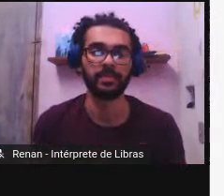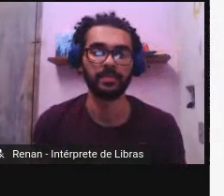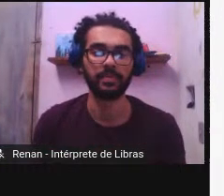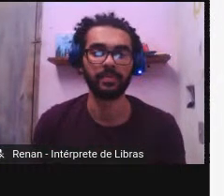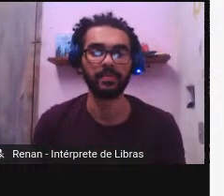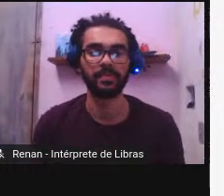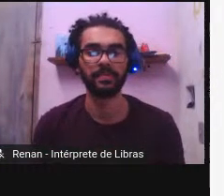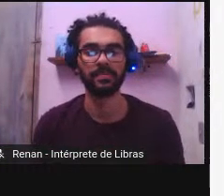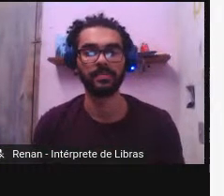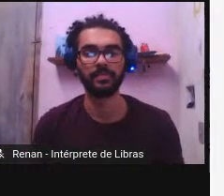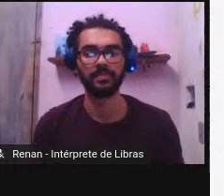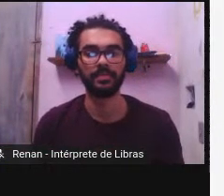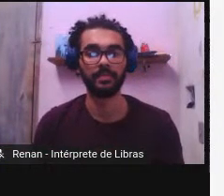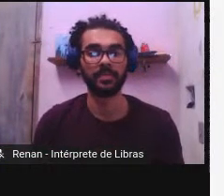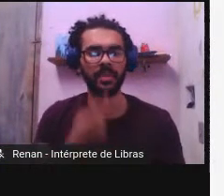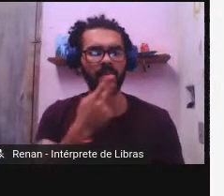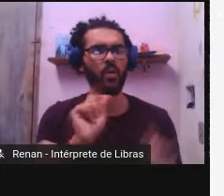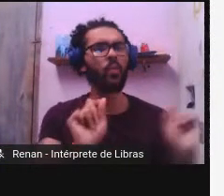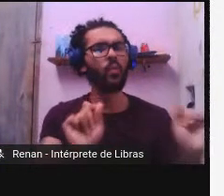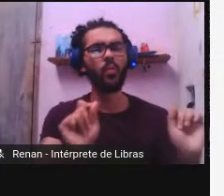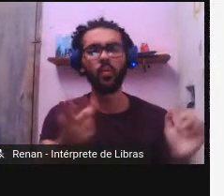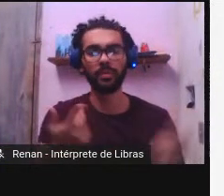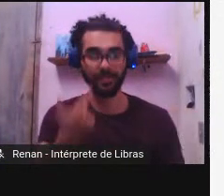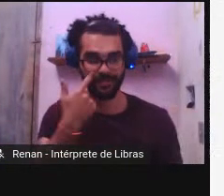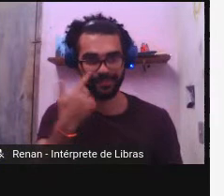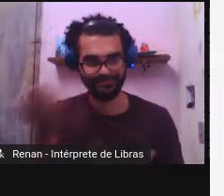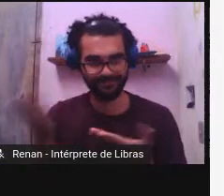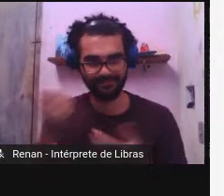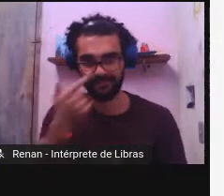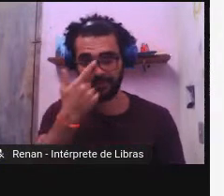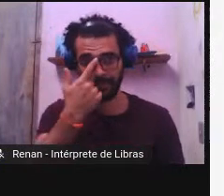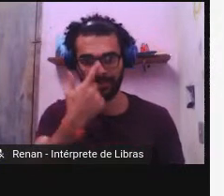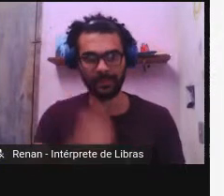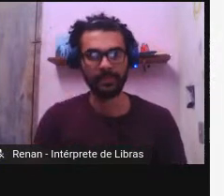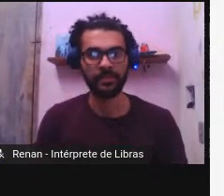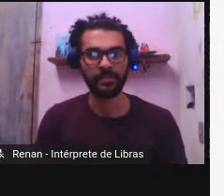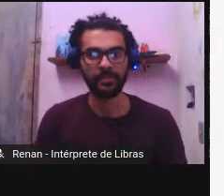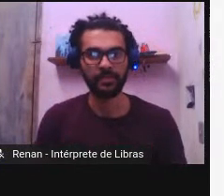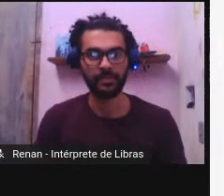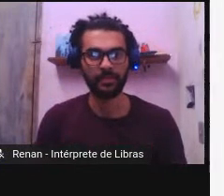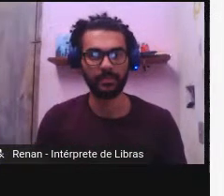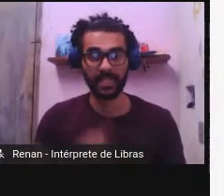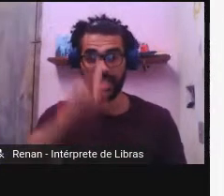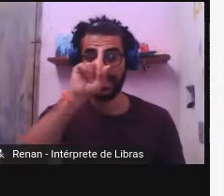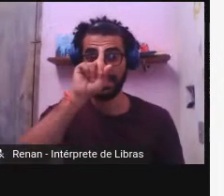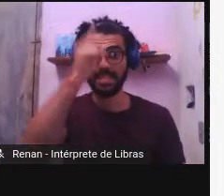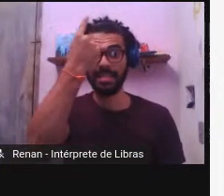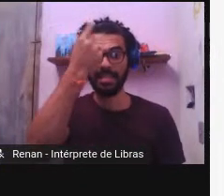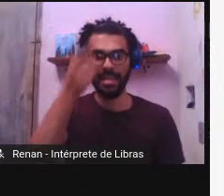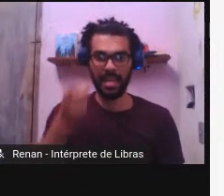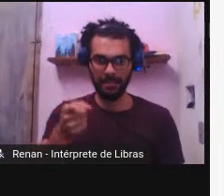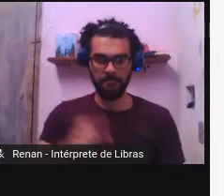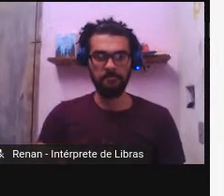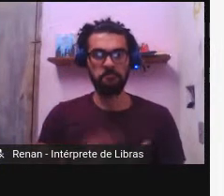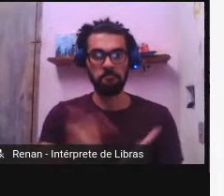Bom, ele diz o seguinte. A ideia do livro e de toda a linguística da época encontrar